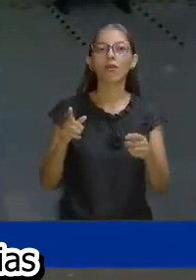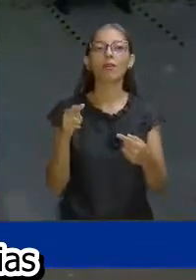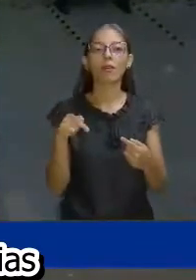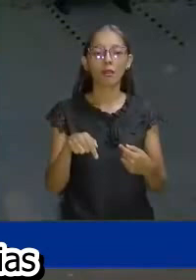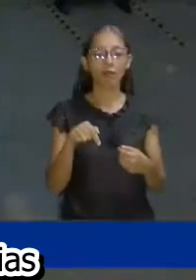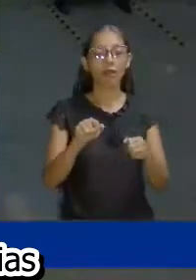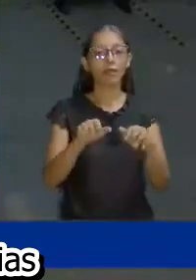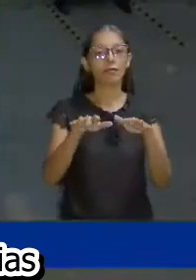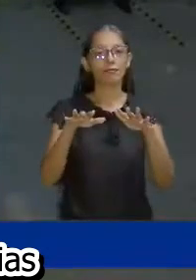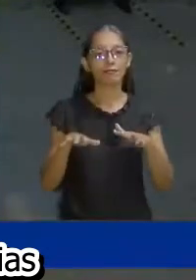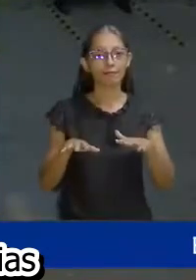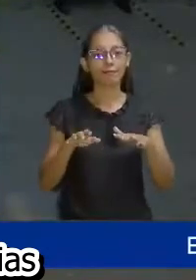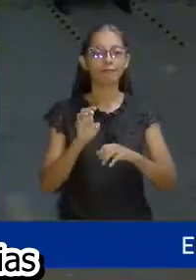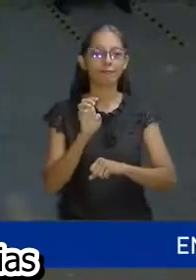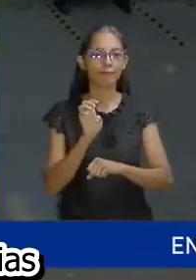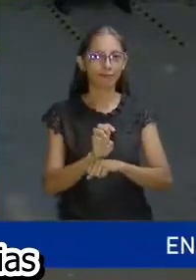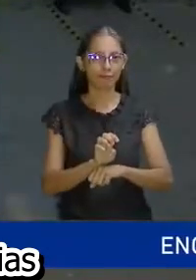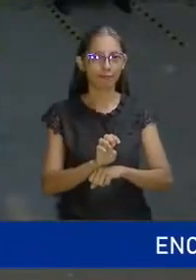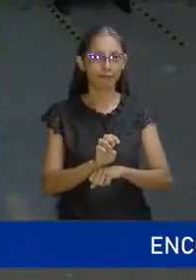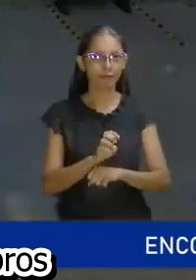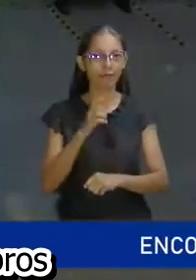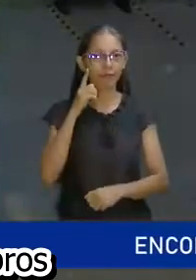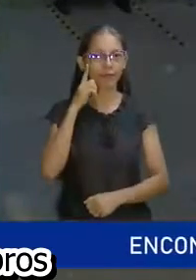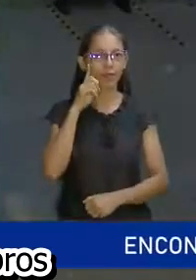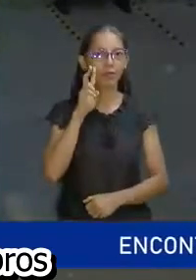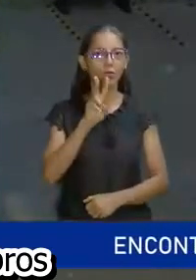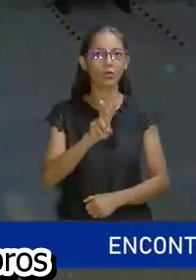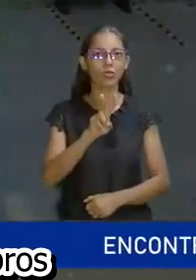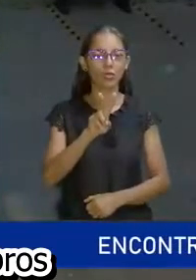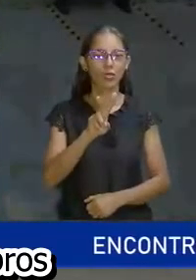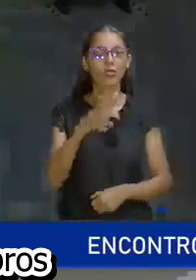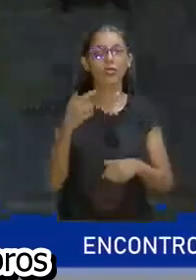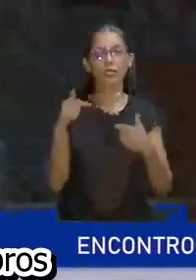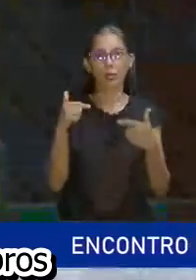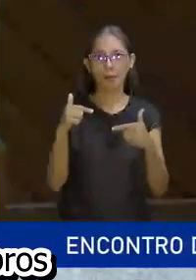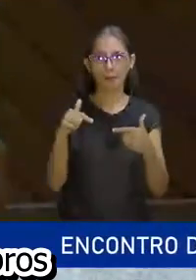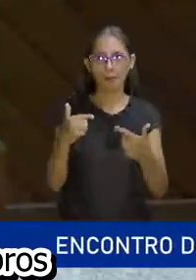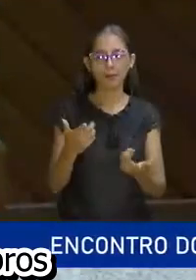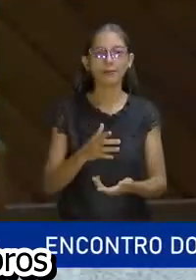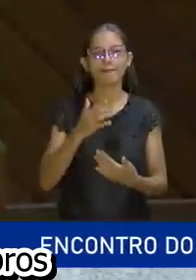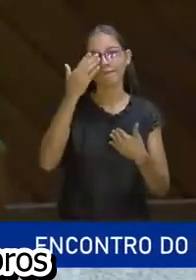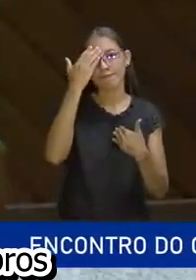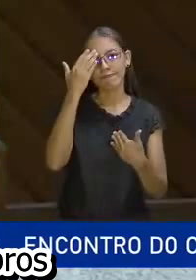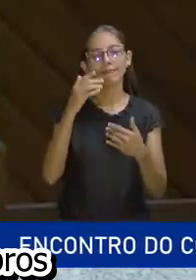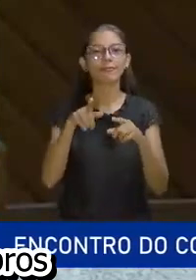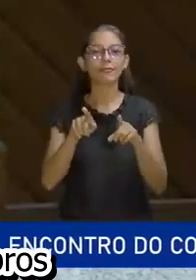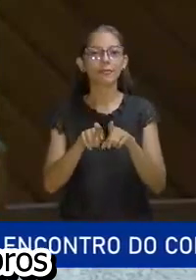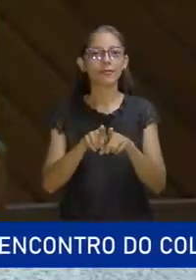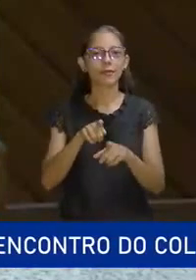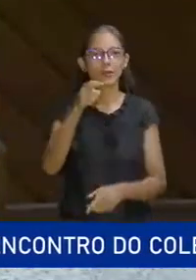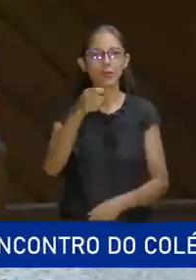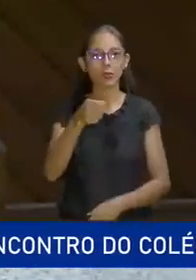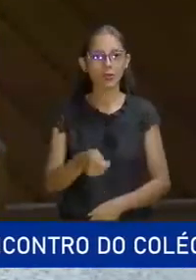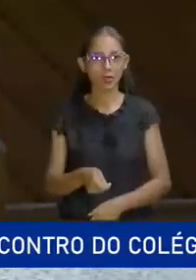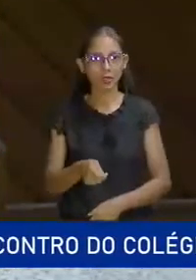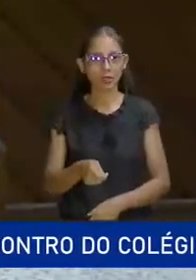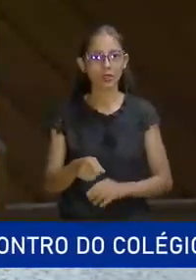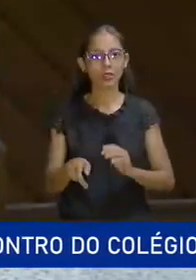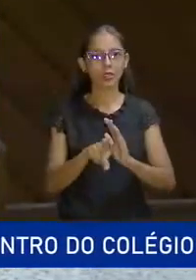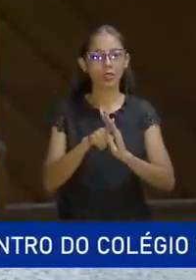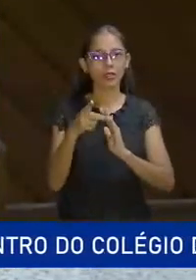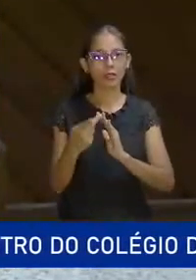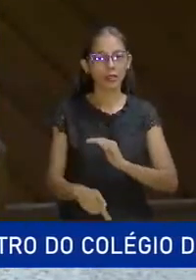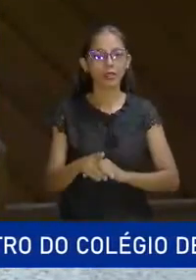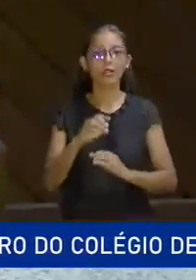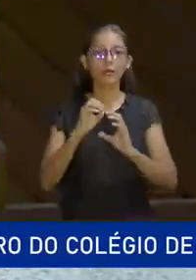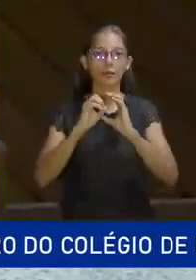acompanham, estão em nosso estado trajes para 2 dias de atividades. blazer preto Agradecemos sobre ainda os camisa juízes preta. membros do TRE Amapá